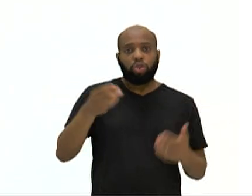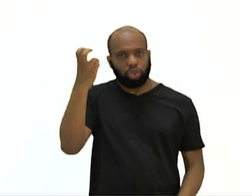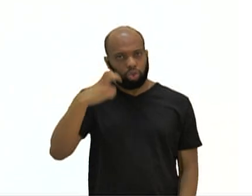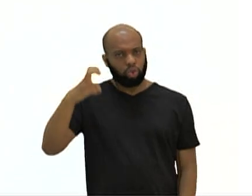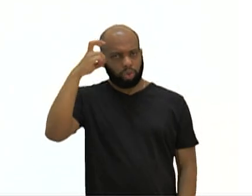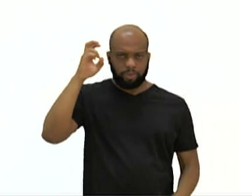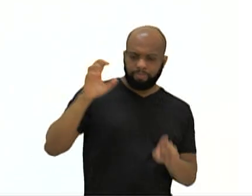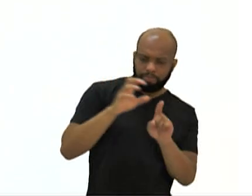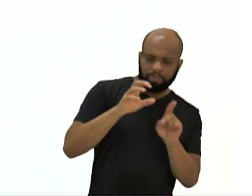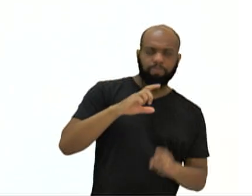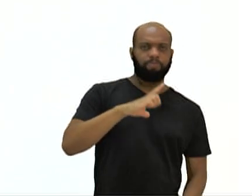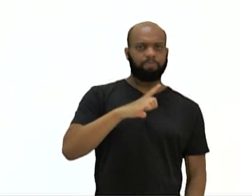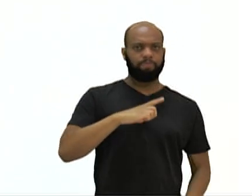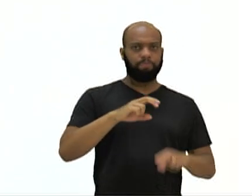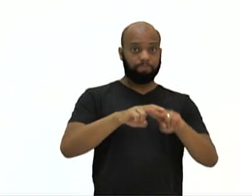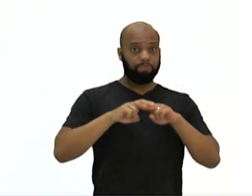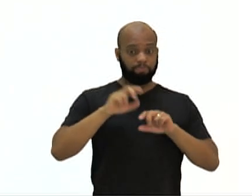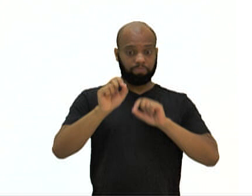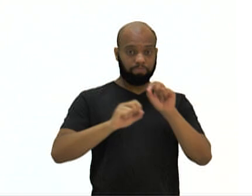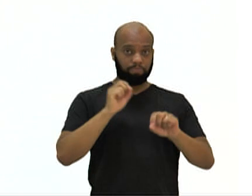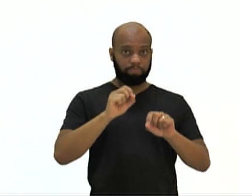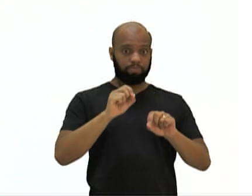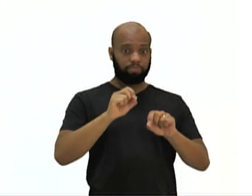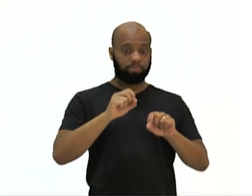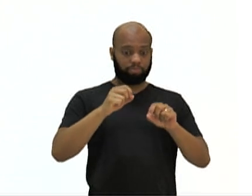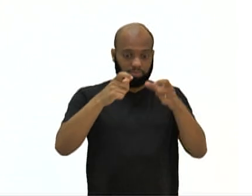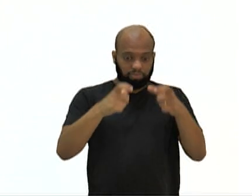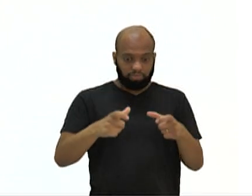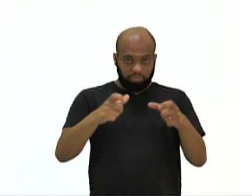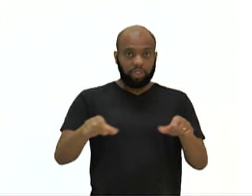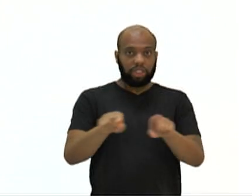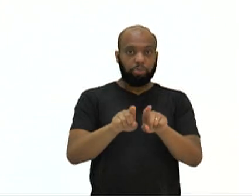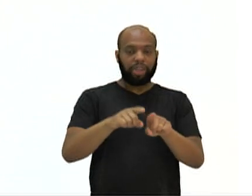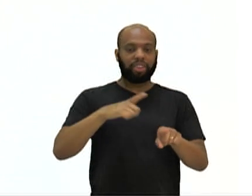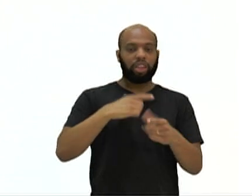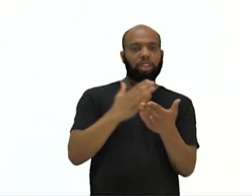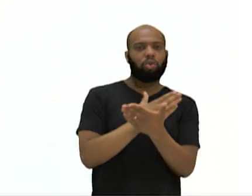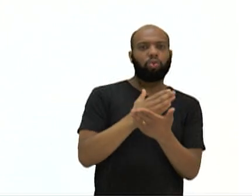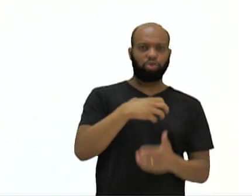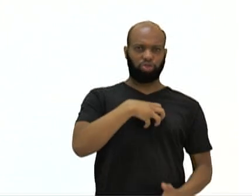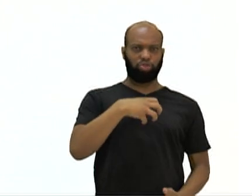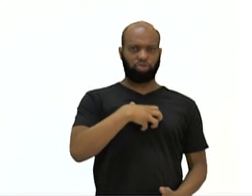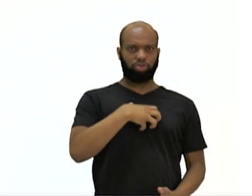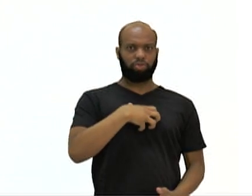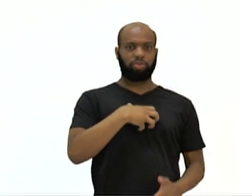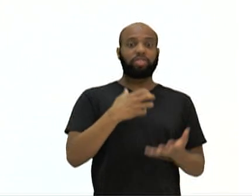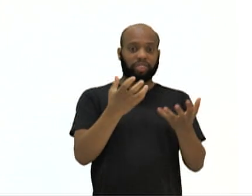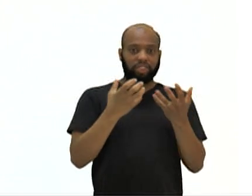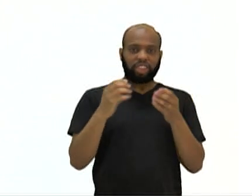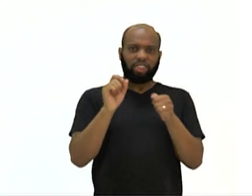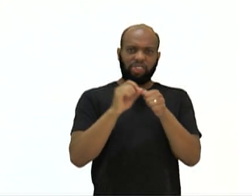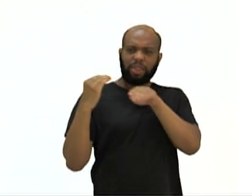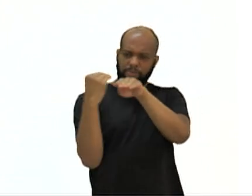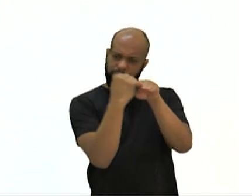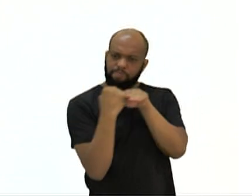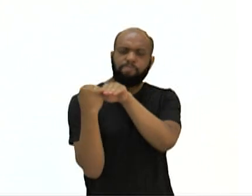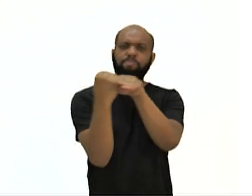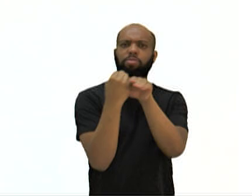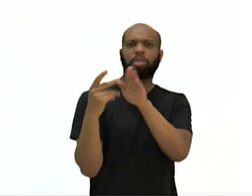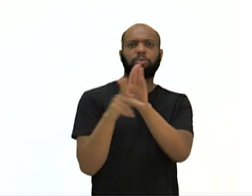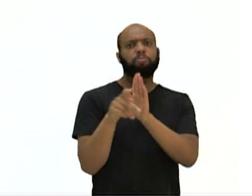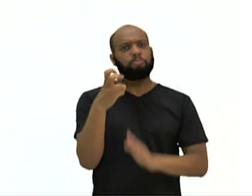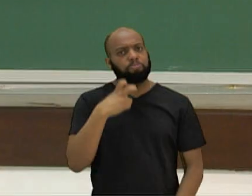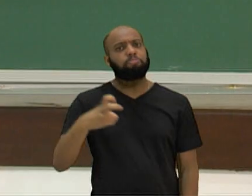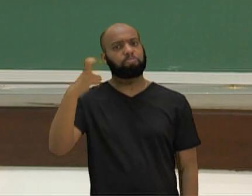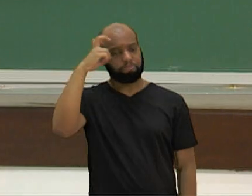são influenciadas tanto pelos costumes locais como por dinâmicas que, em certa medida, tendem a uniformizar as expressões